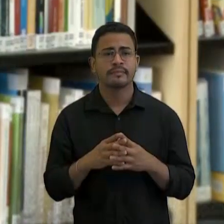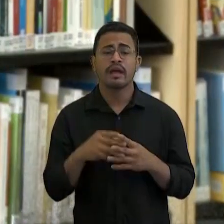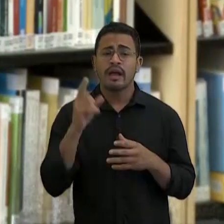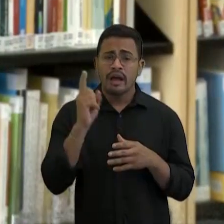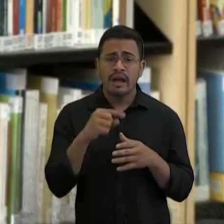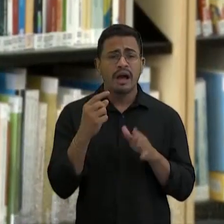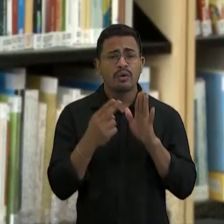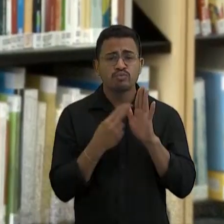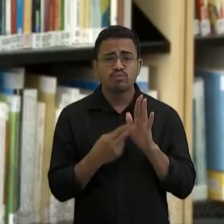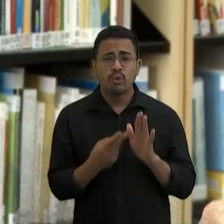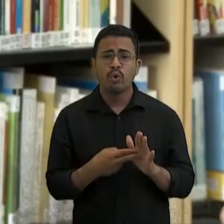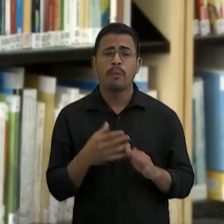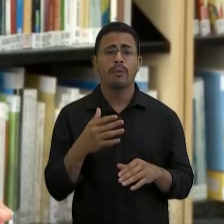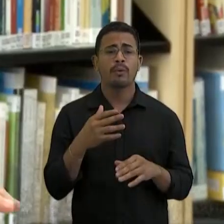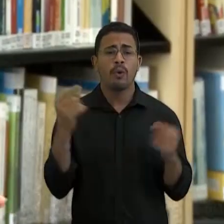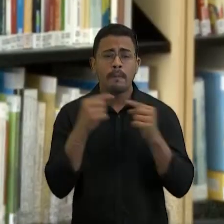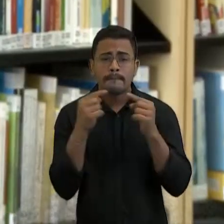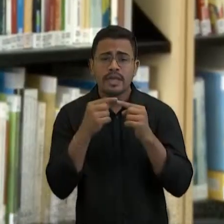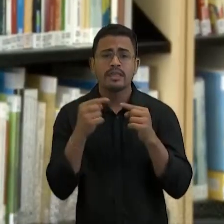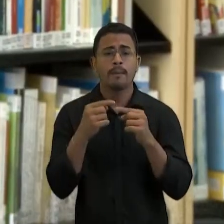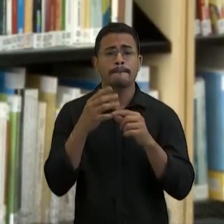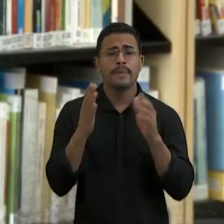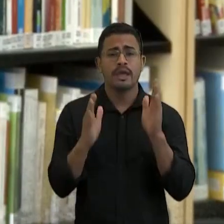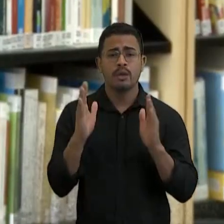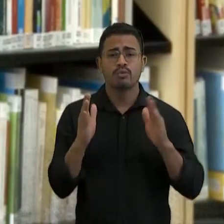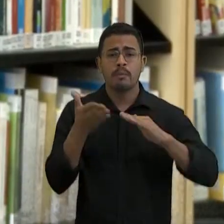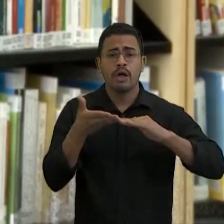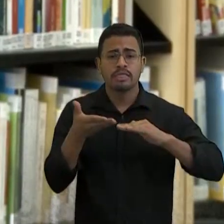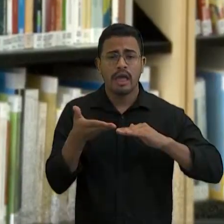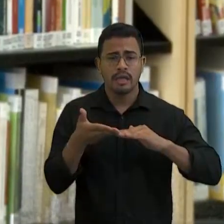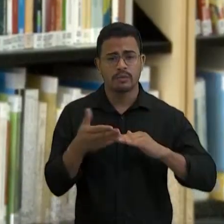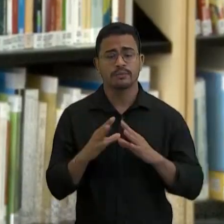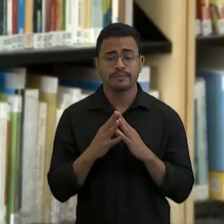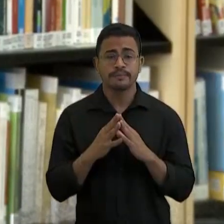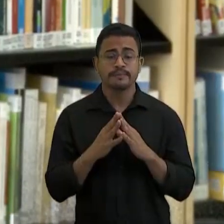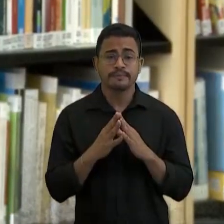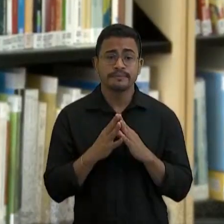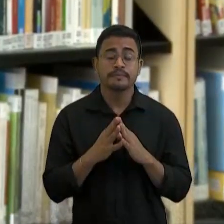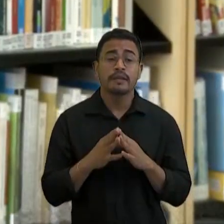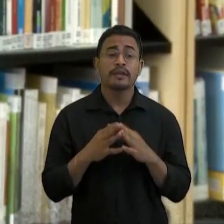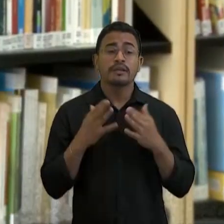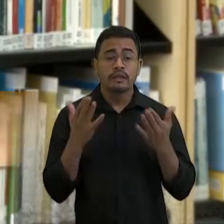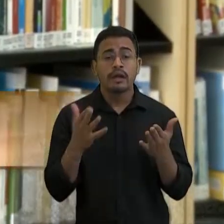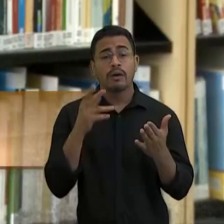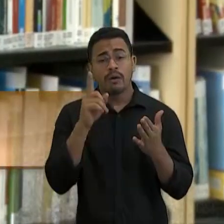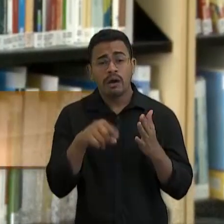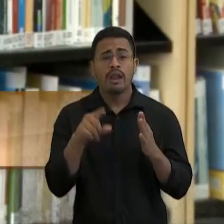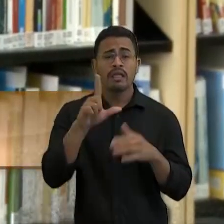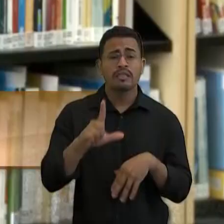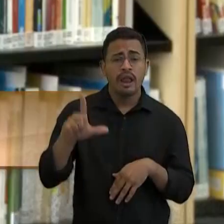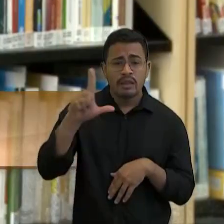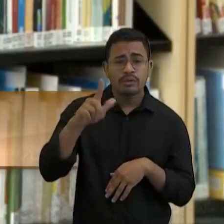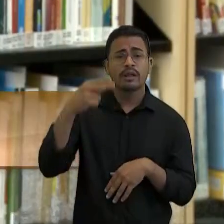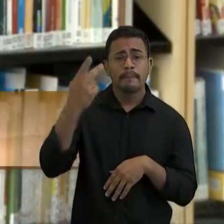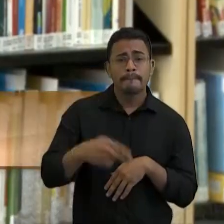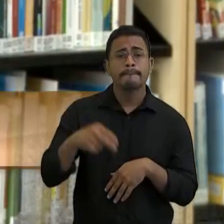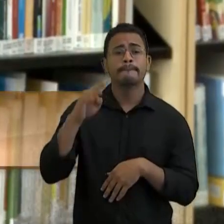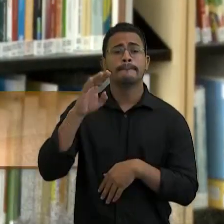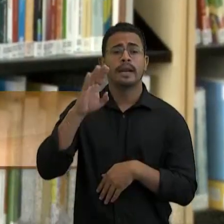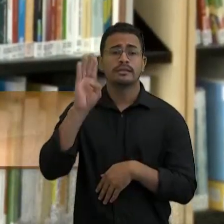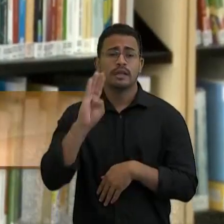autores mais modernos, né? Tudo o que em literatura portuguesa, literatura brasileira